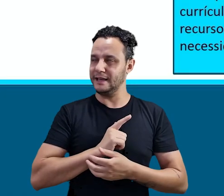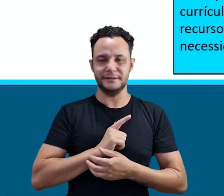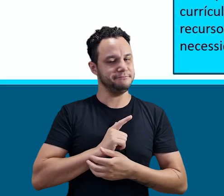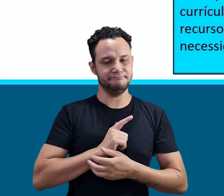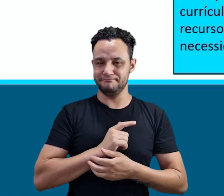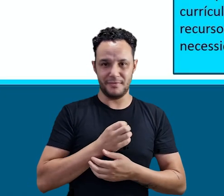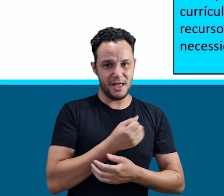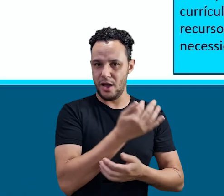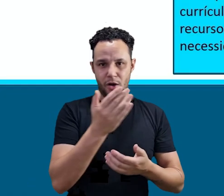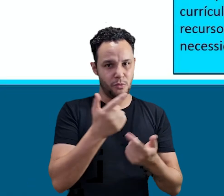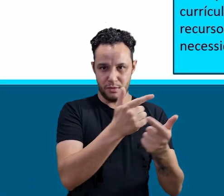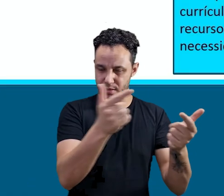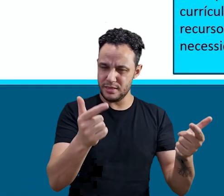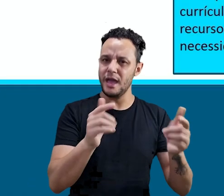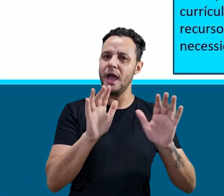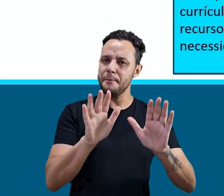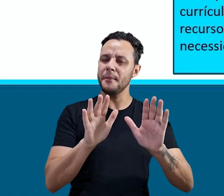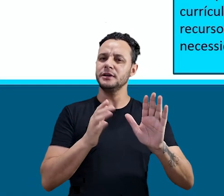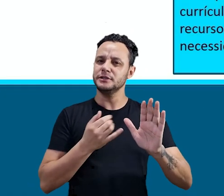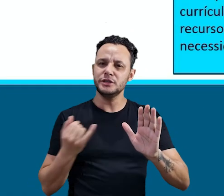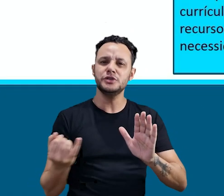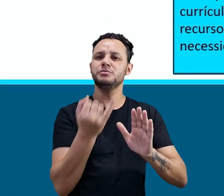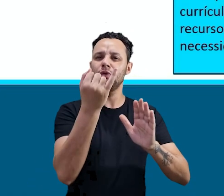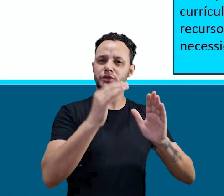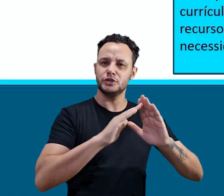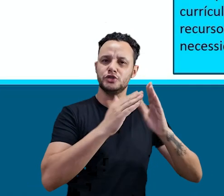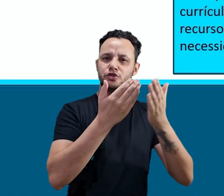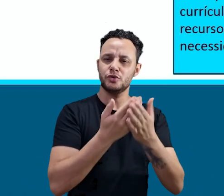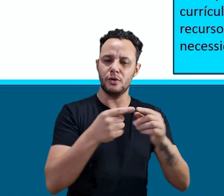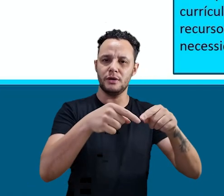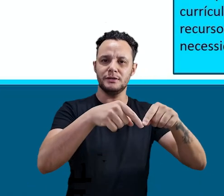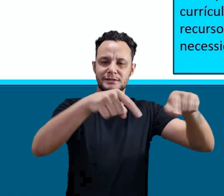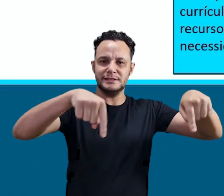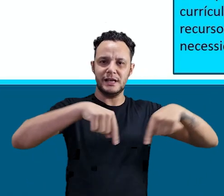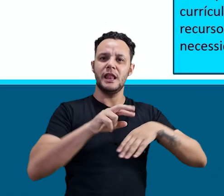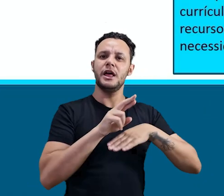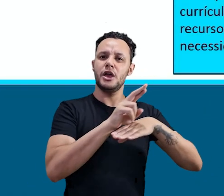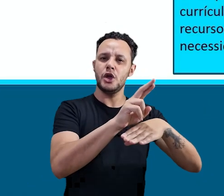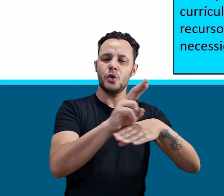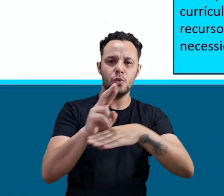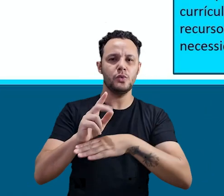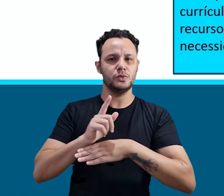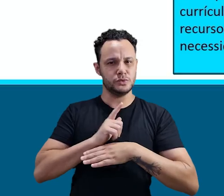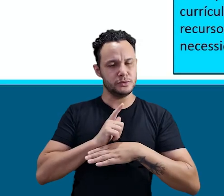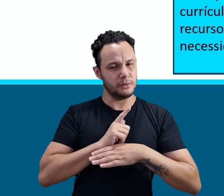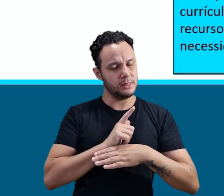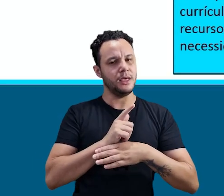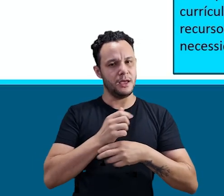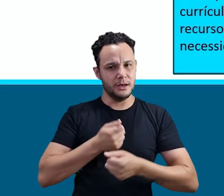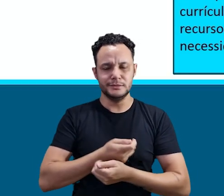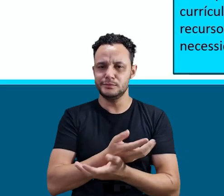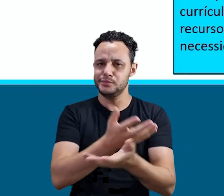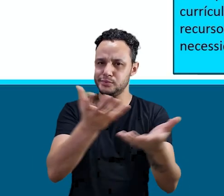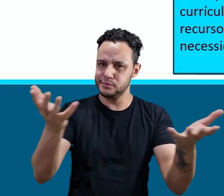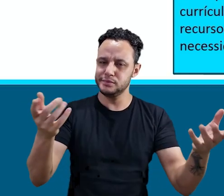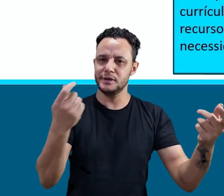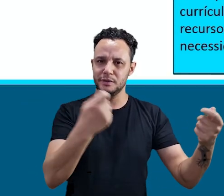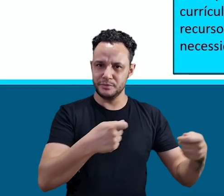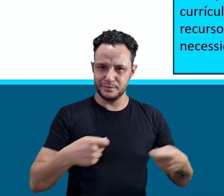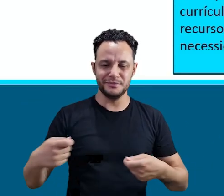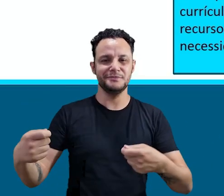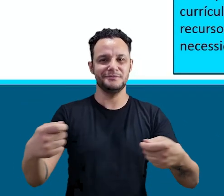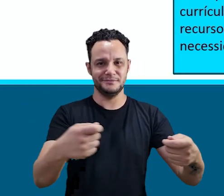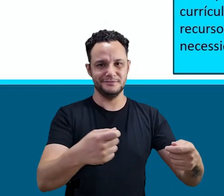mas que é possível a gente implementar, é importante, né? A gente pode usar a sala de recursos de outra escola, mas é